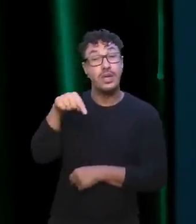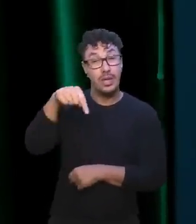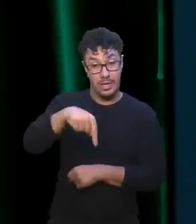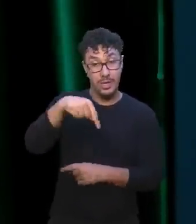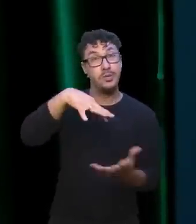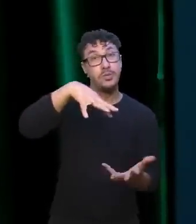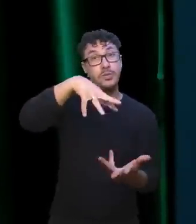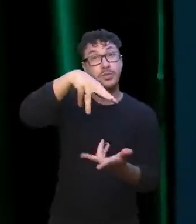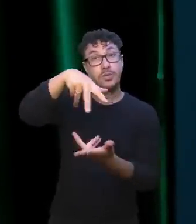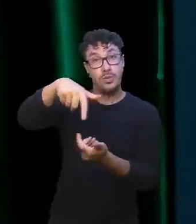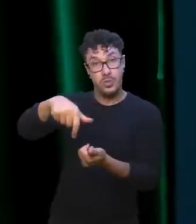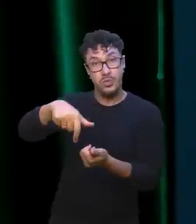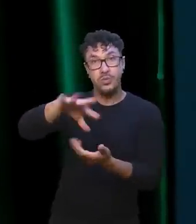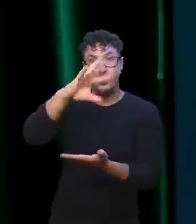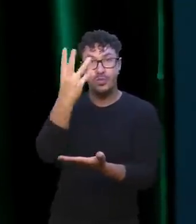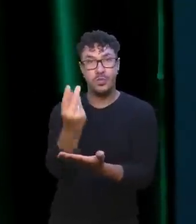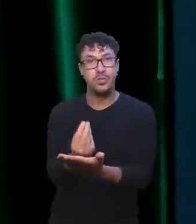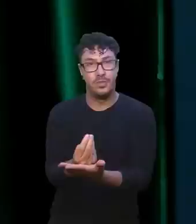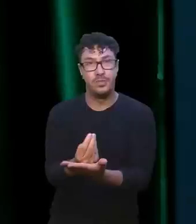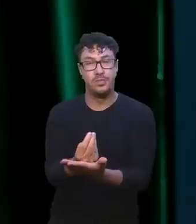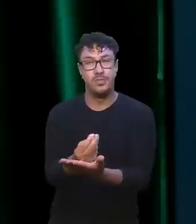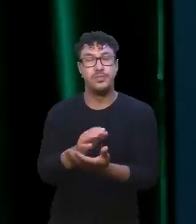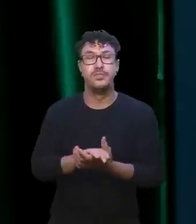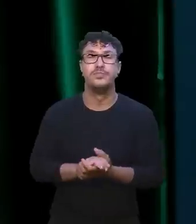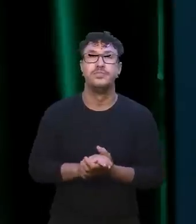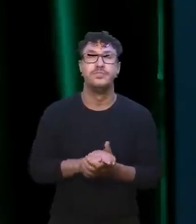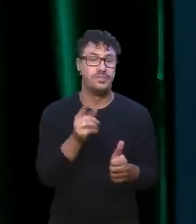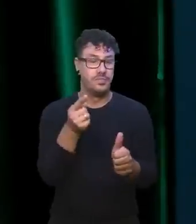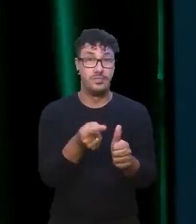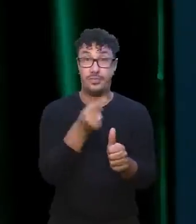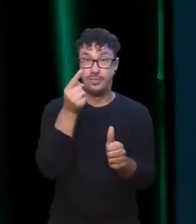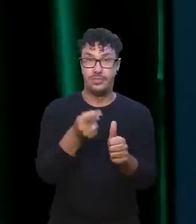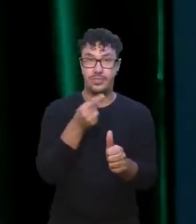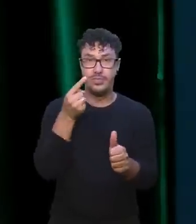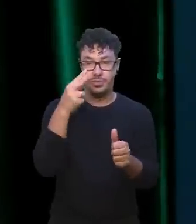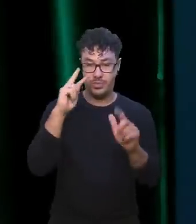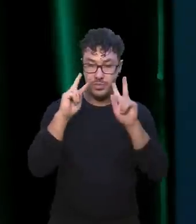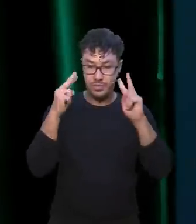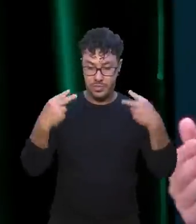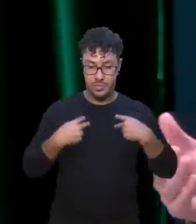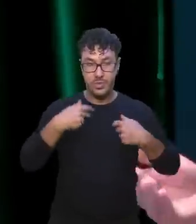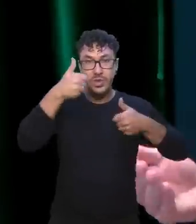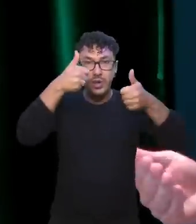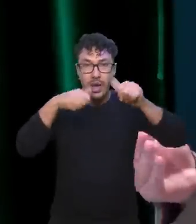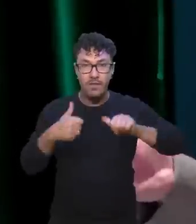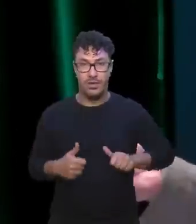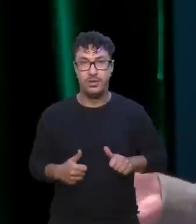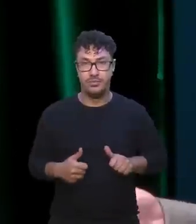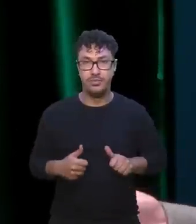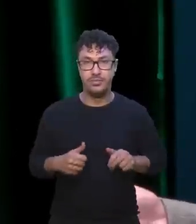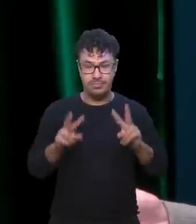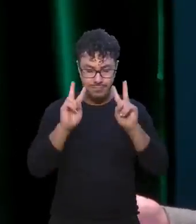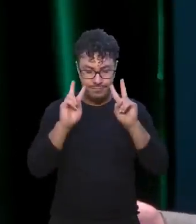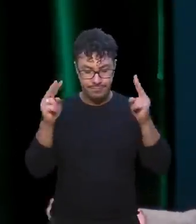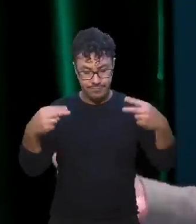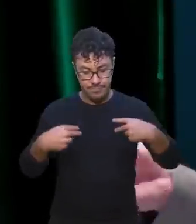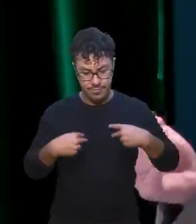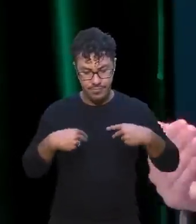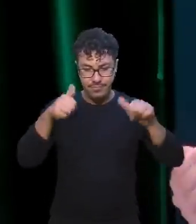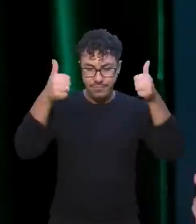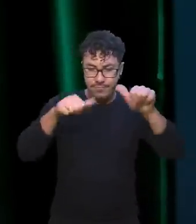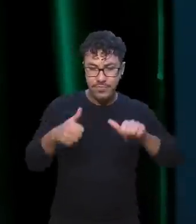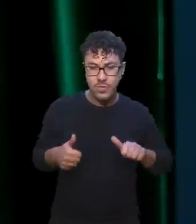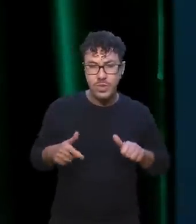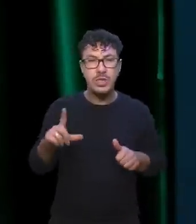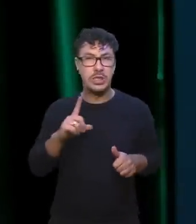Gólgota espírita. Primeiro ponto, autoavaliar-se, para ver se em nós não há ainda algum grau